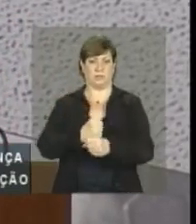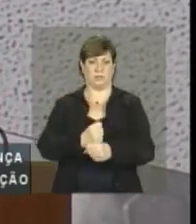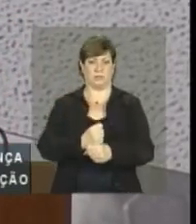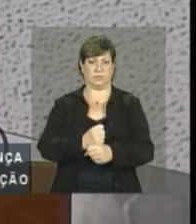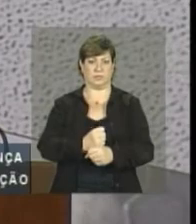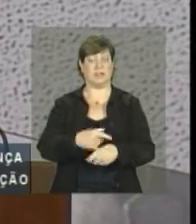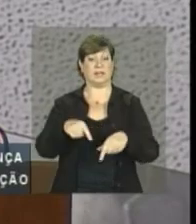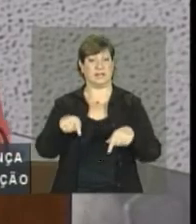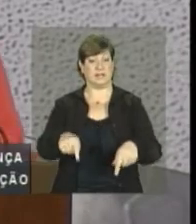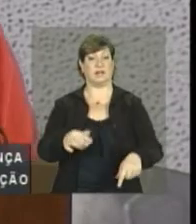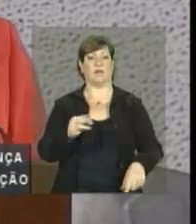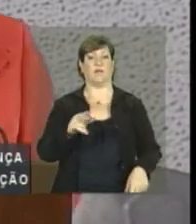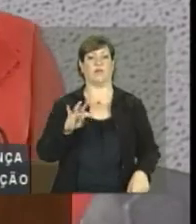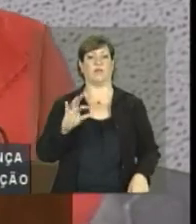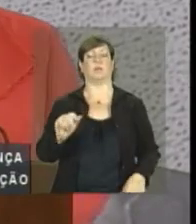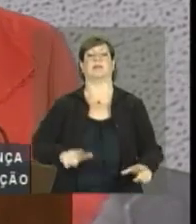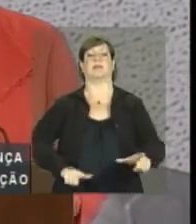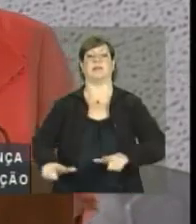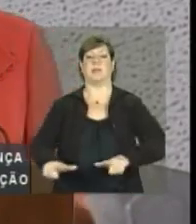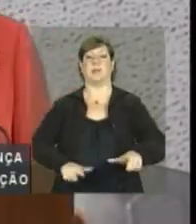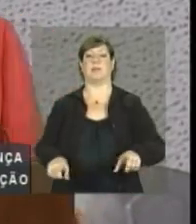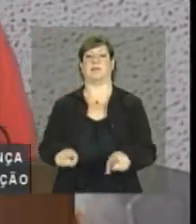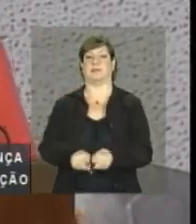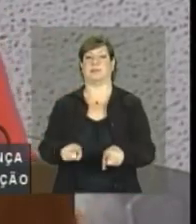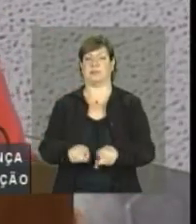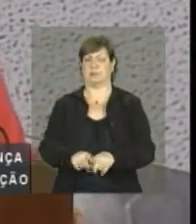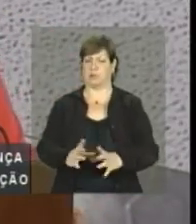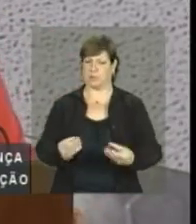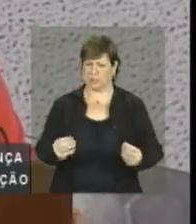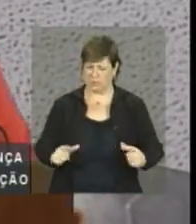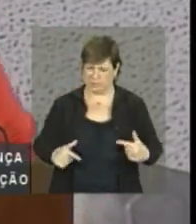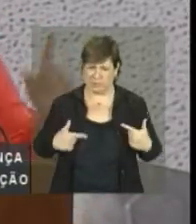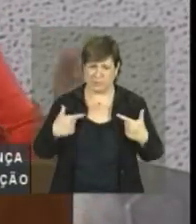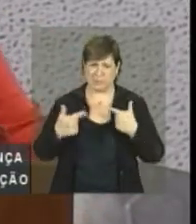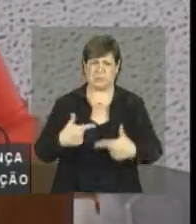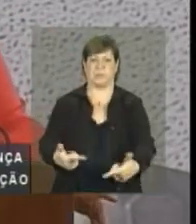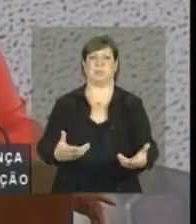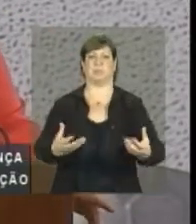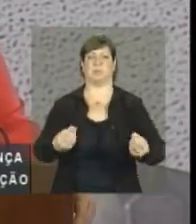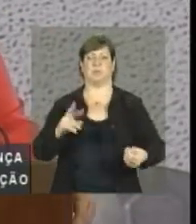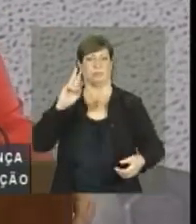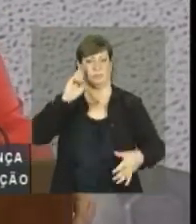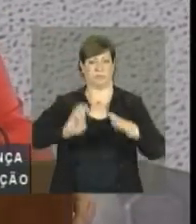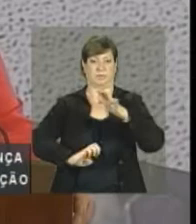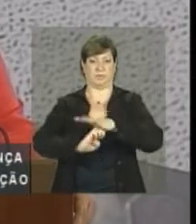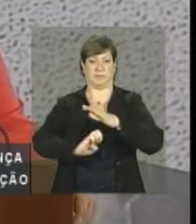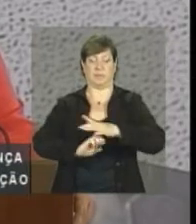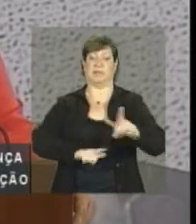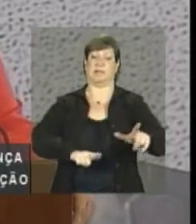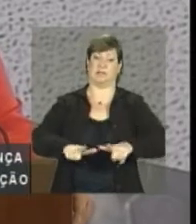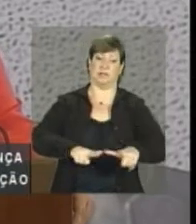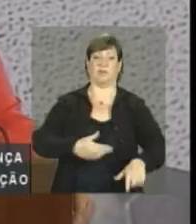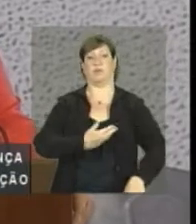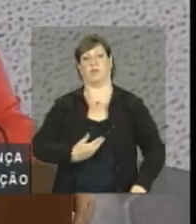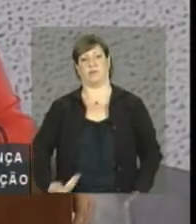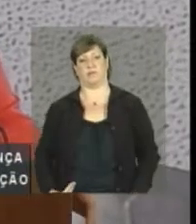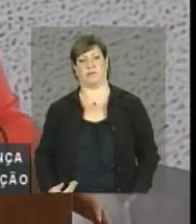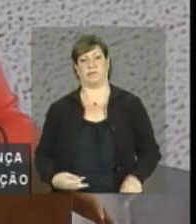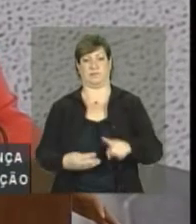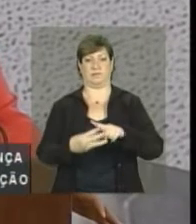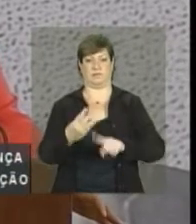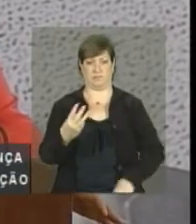é fruto do trabalho também, do trabalho exaustivo de empresários, trabalhadores e governo.